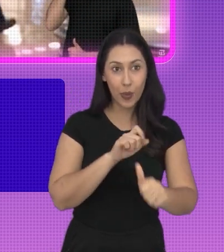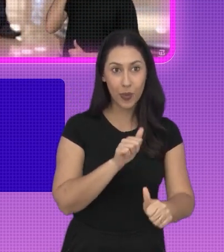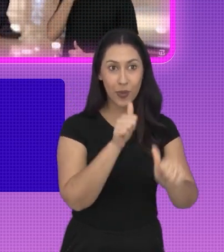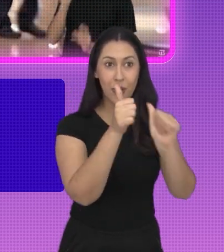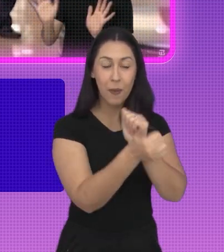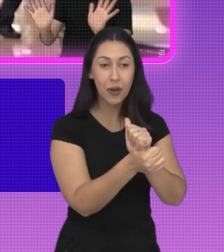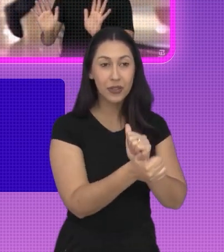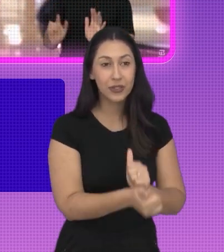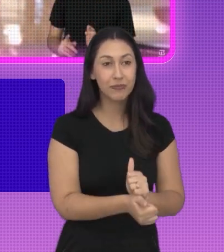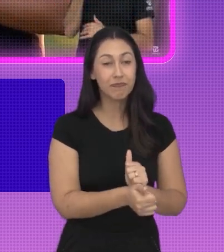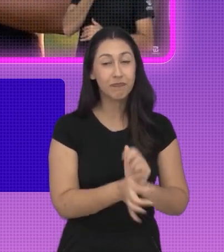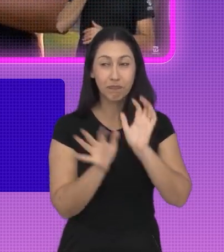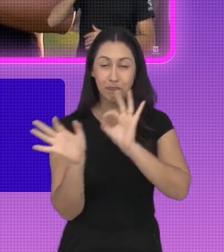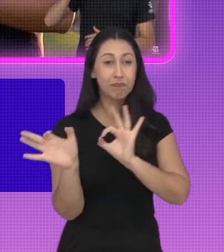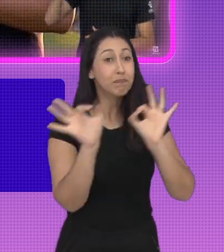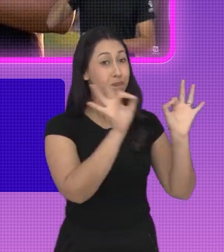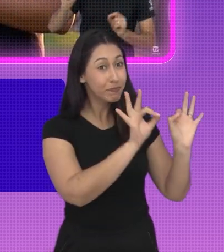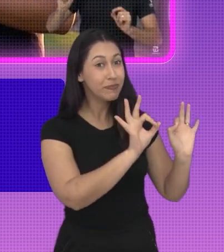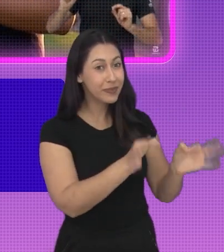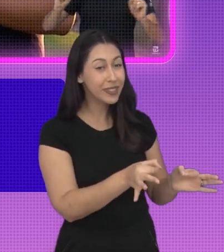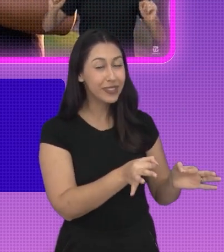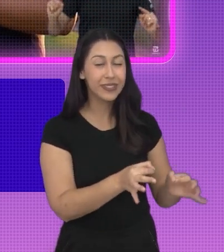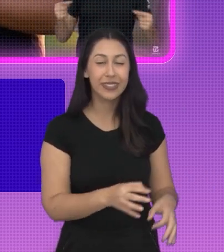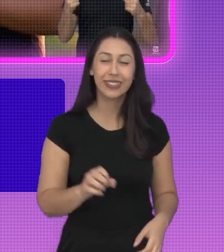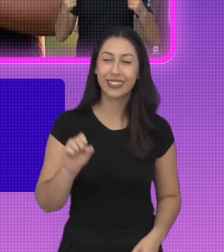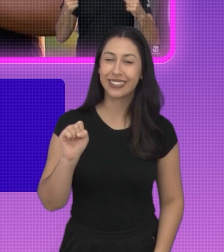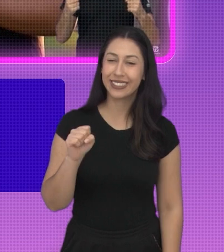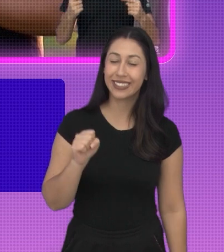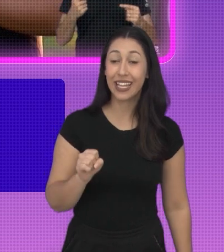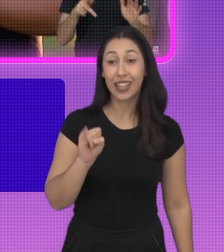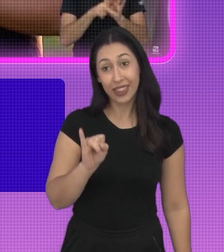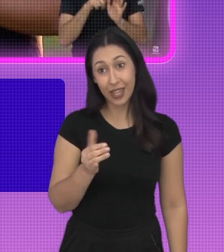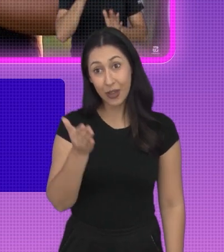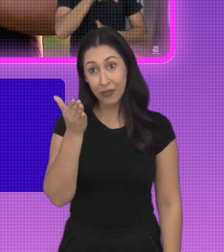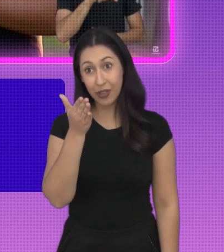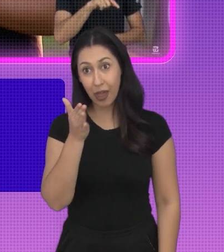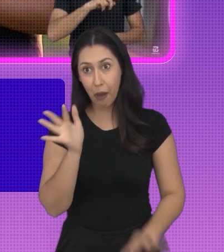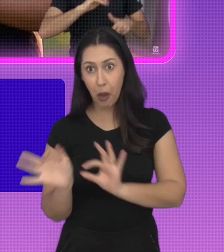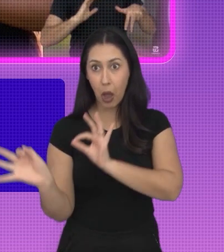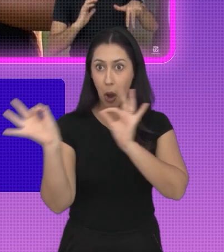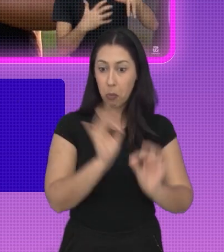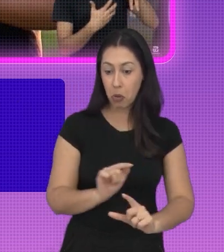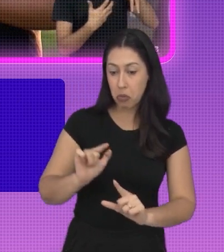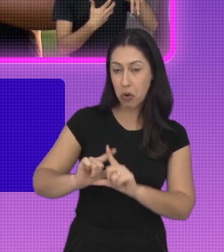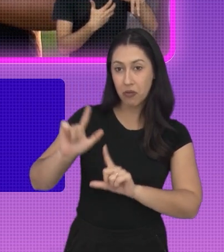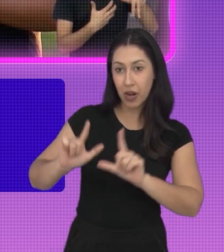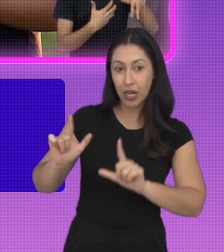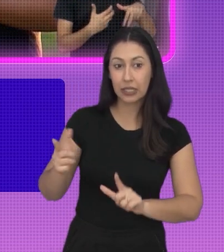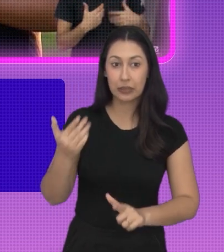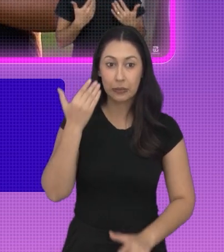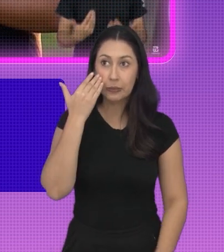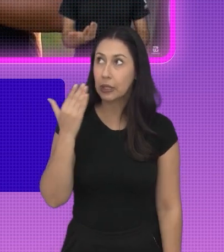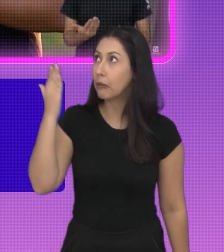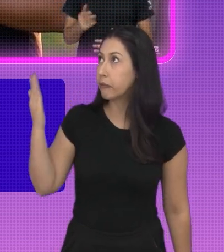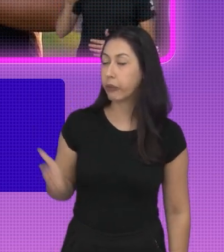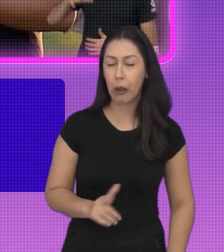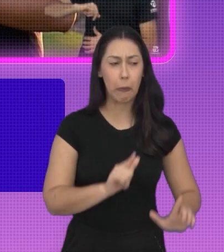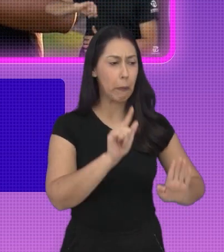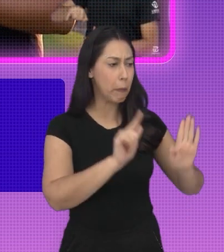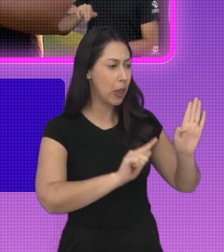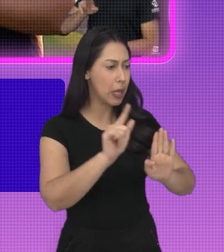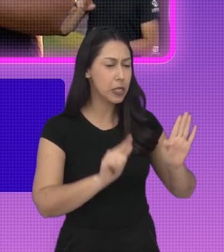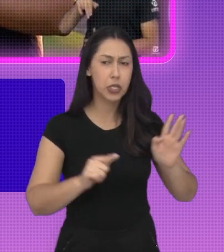Esporte, né? A gente consegue ver você nesses programas, né? Pois é, pessoal que acompanha a TV Câmara me vê ou no Boletim Legislativo,